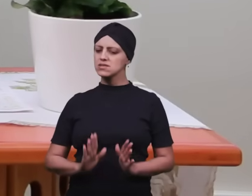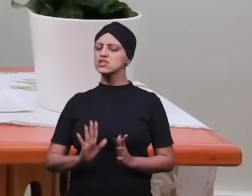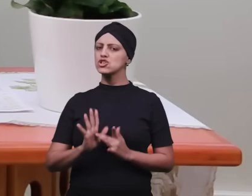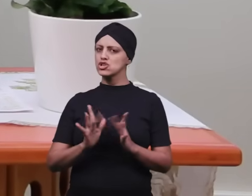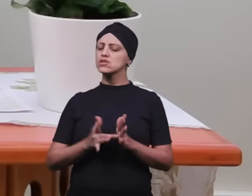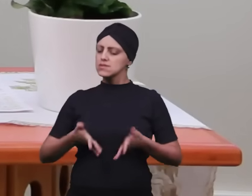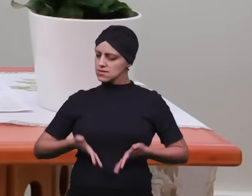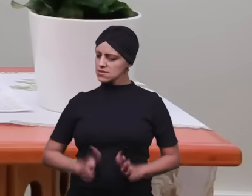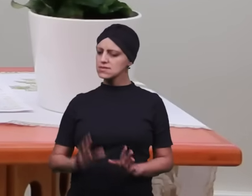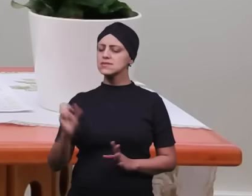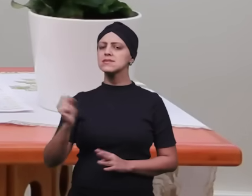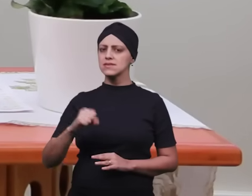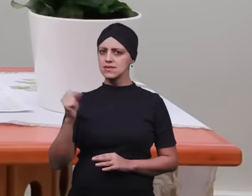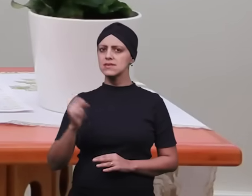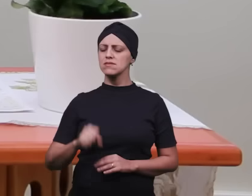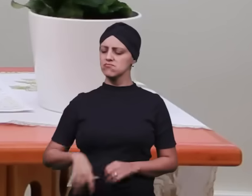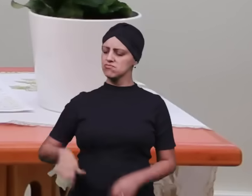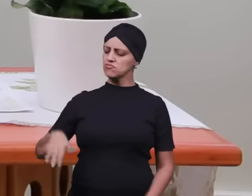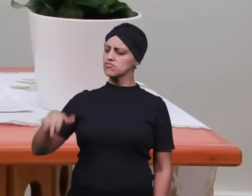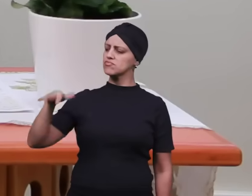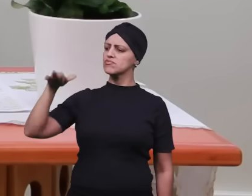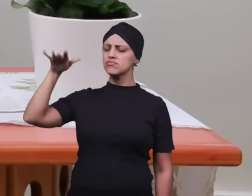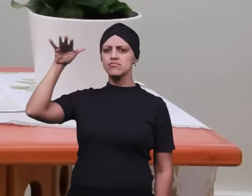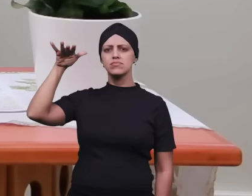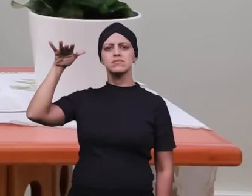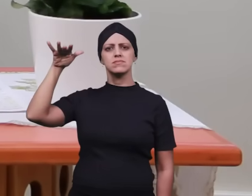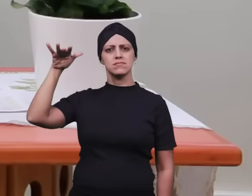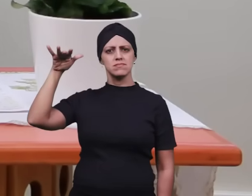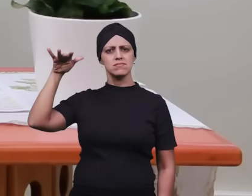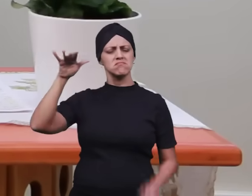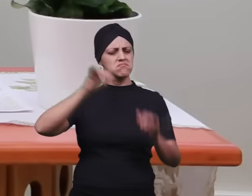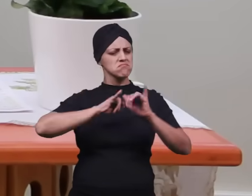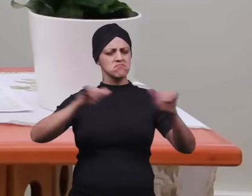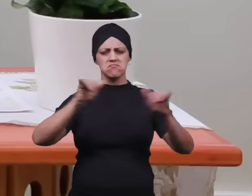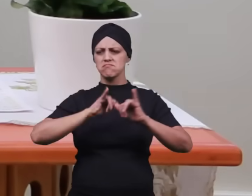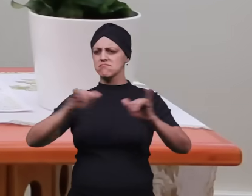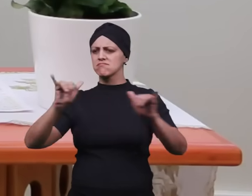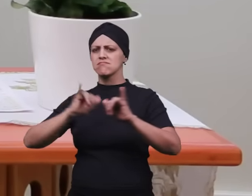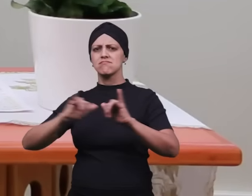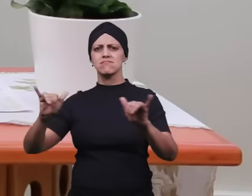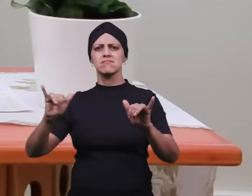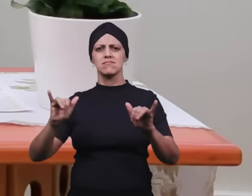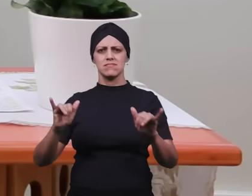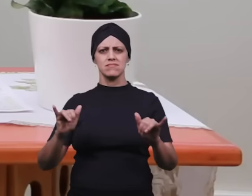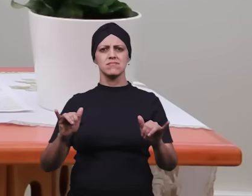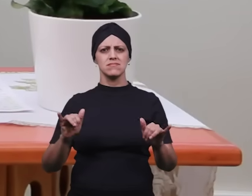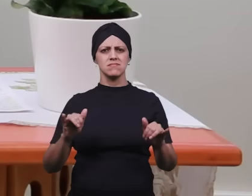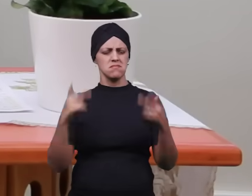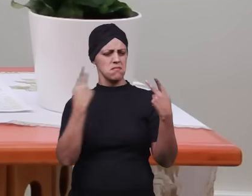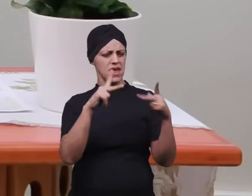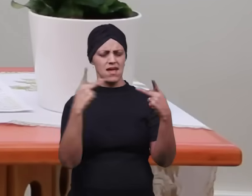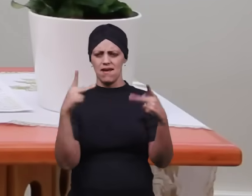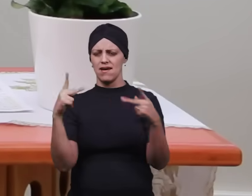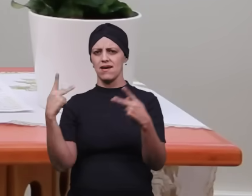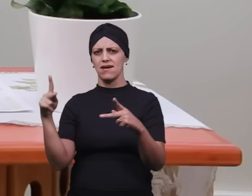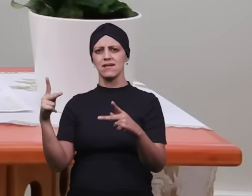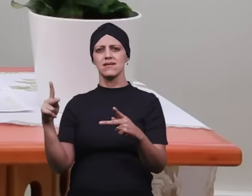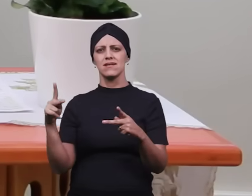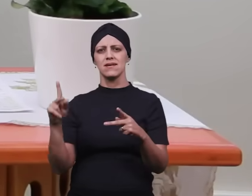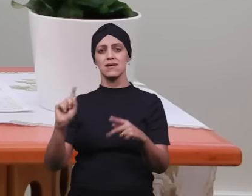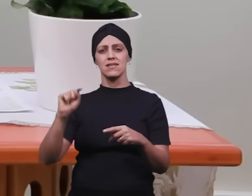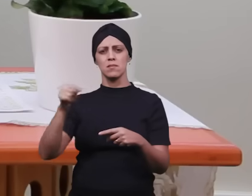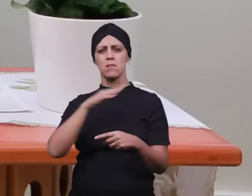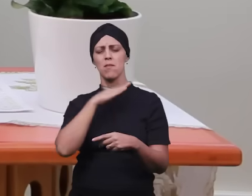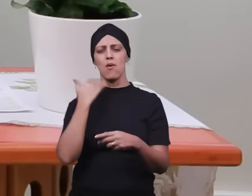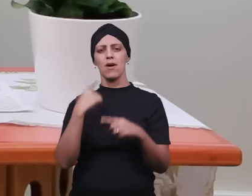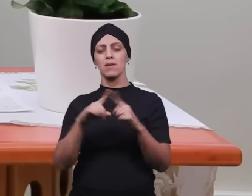o seu amor, com a sua glória, exerceu o seu ministério, deixou a sua mensagem. Nós vamos ver, meus queridos, que ele